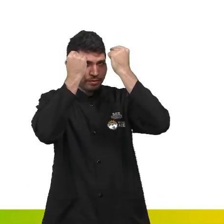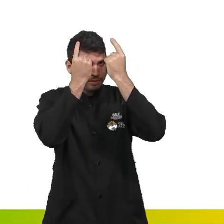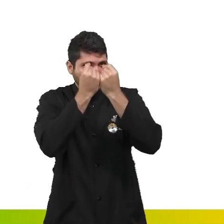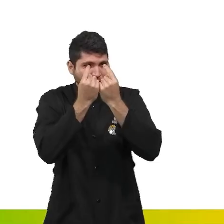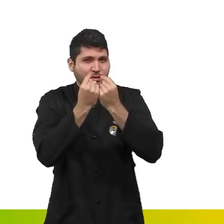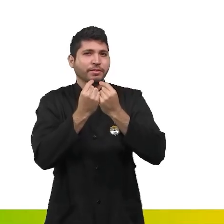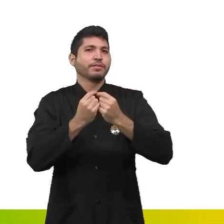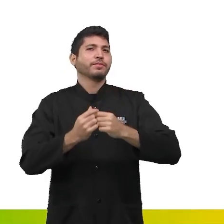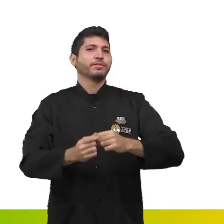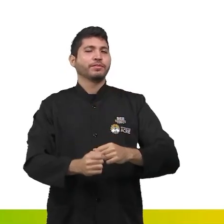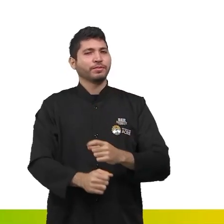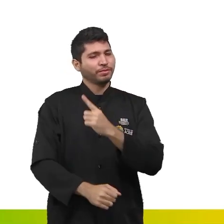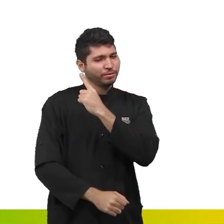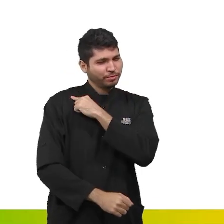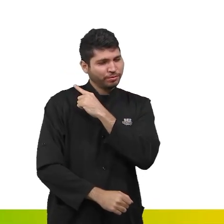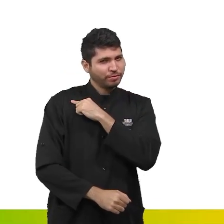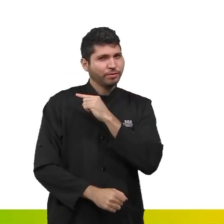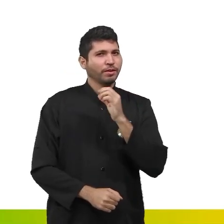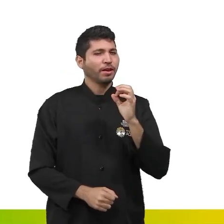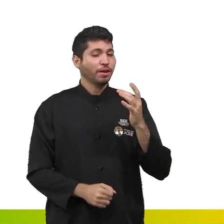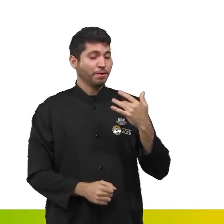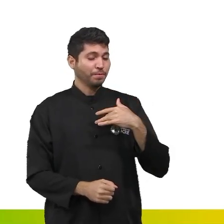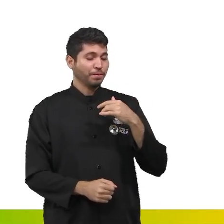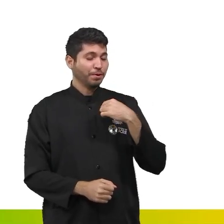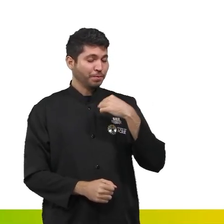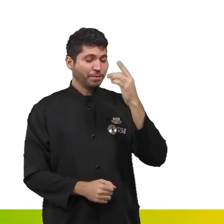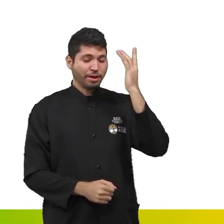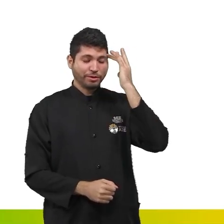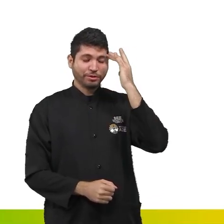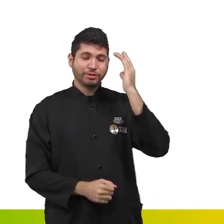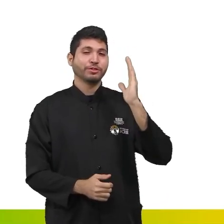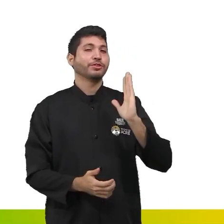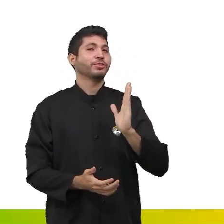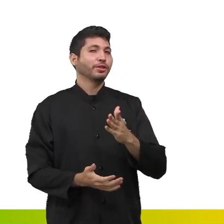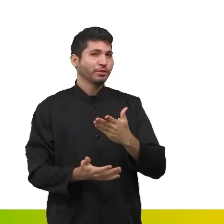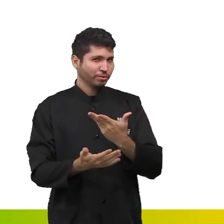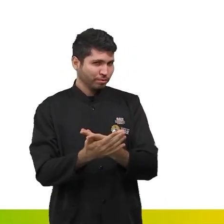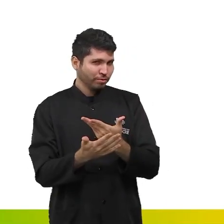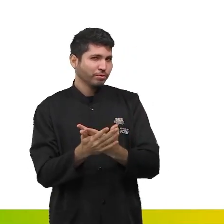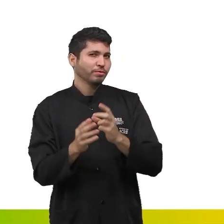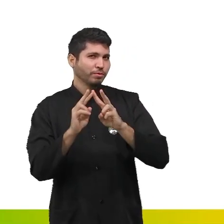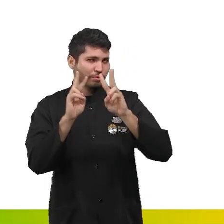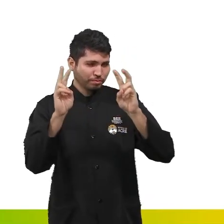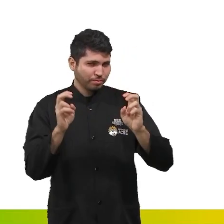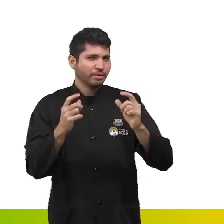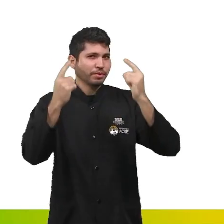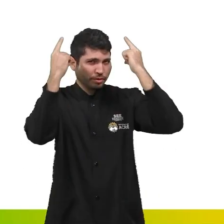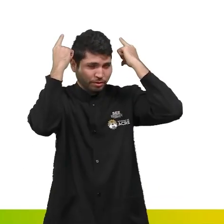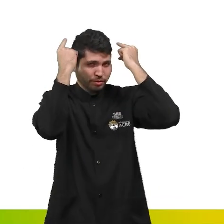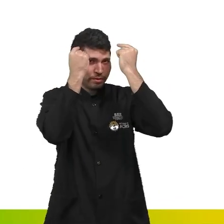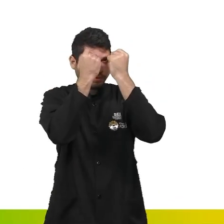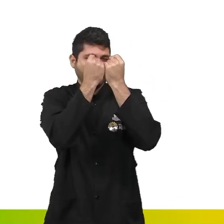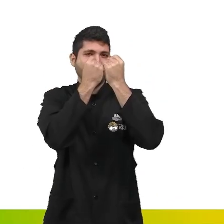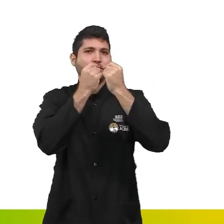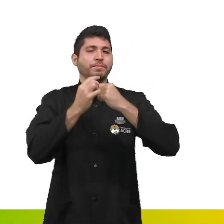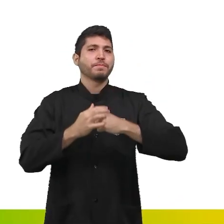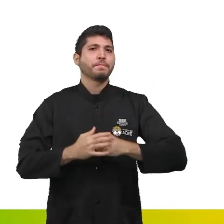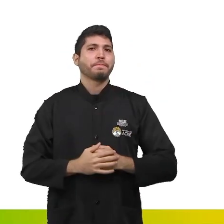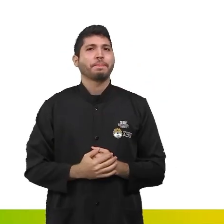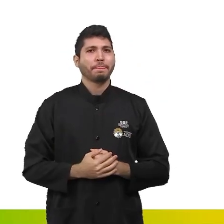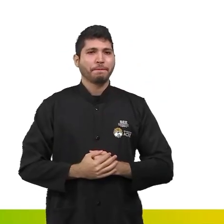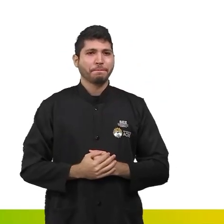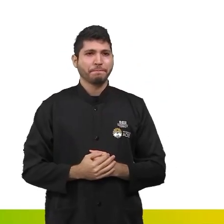série do ensino médio, você também deve ter visto, pode ter visto já alguma coisa de Grécia. Então, olha só, alternativa